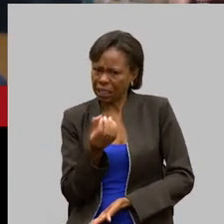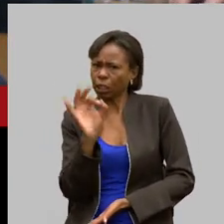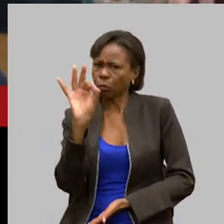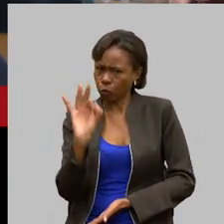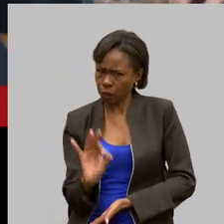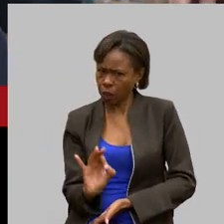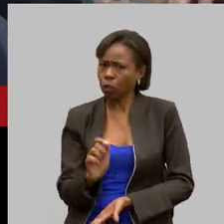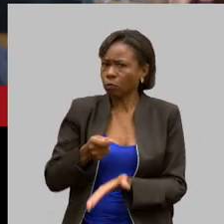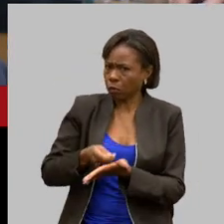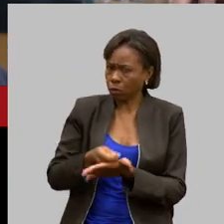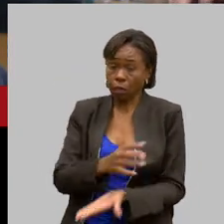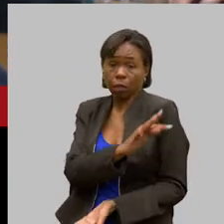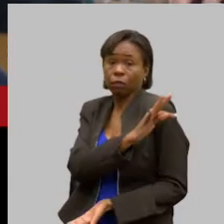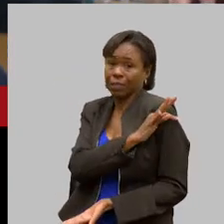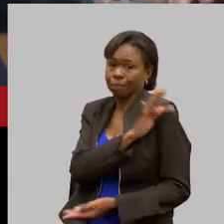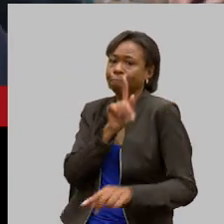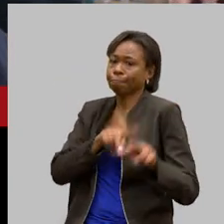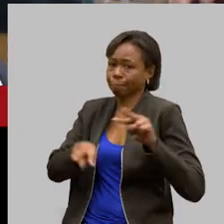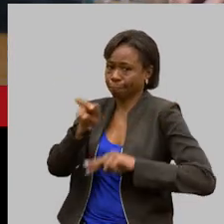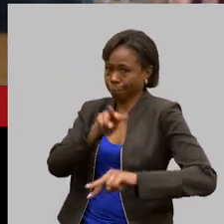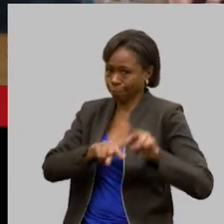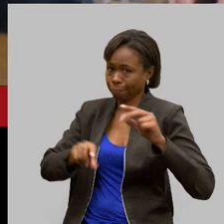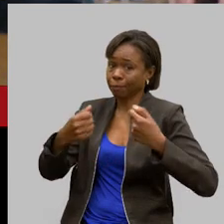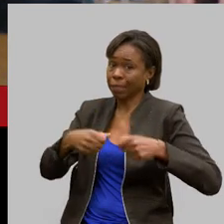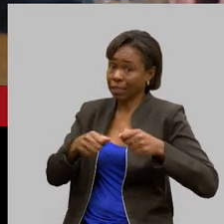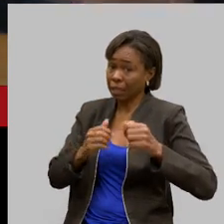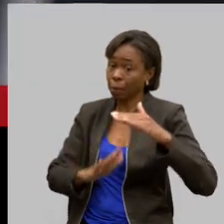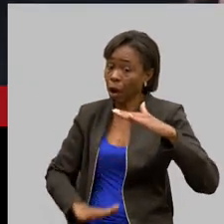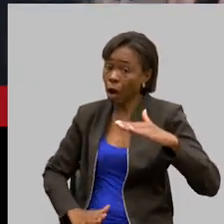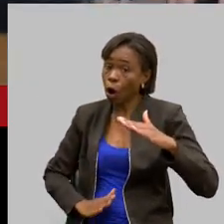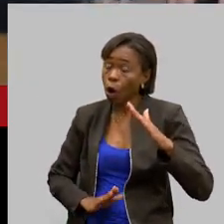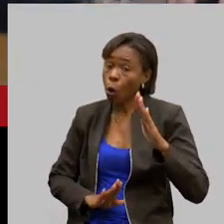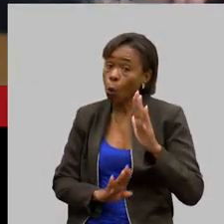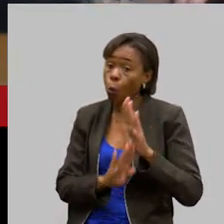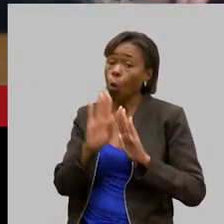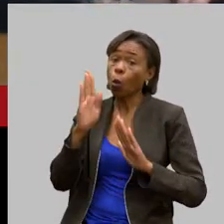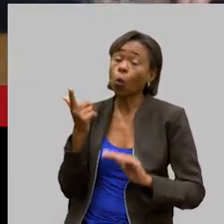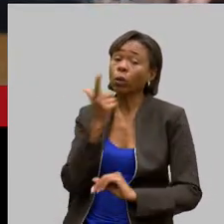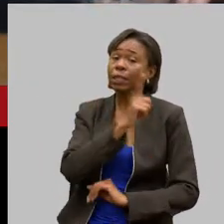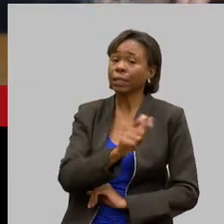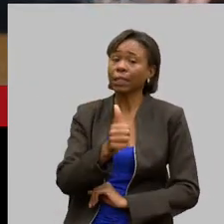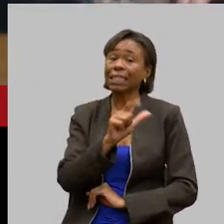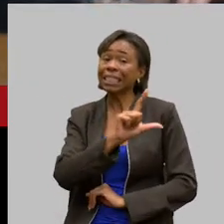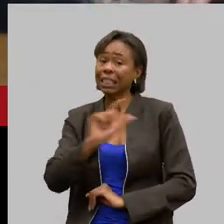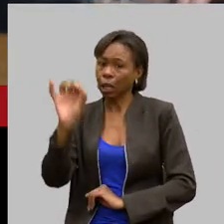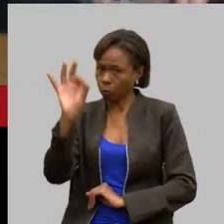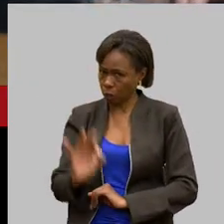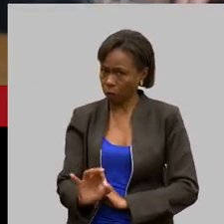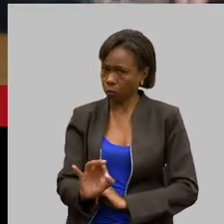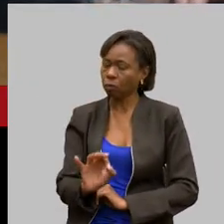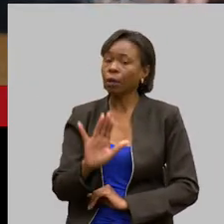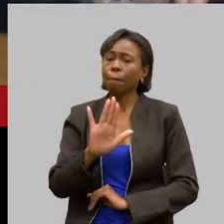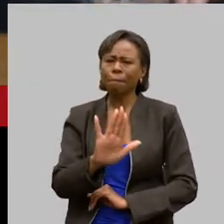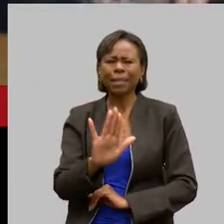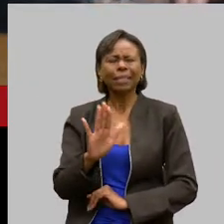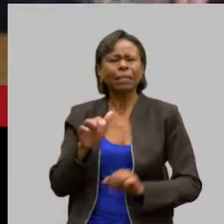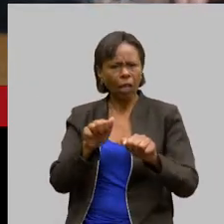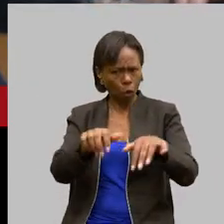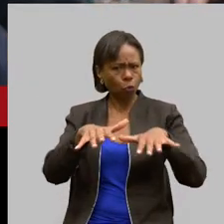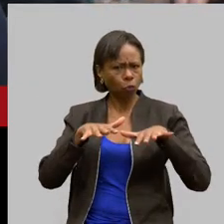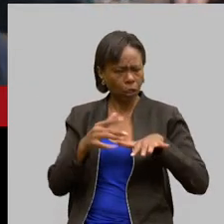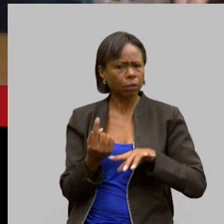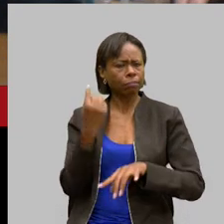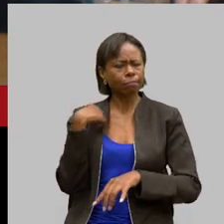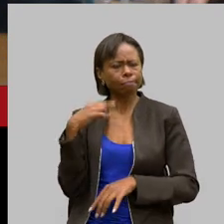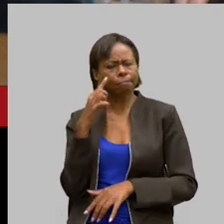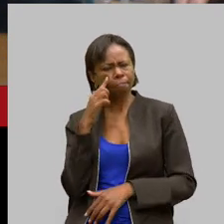fiscalizar para que nós atinjamos os 60 os 100% mas o que me chamou atenção na audiência foi o seguinte